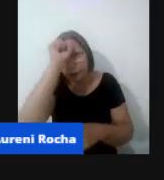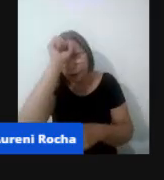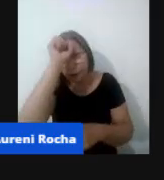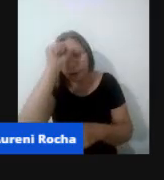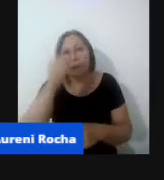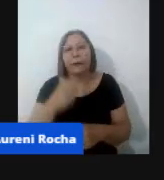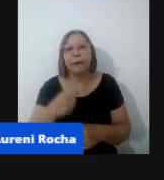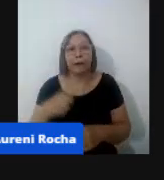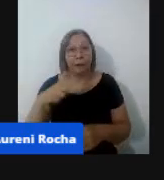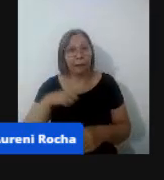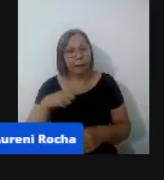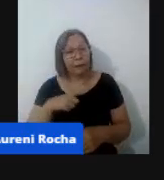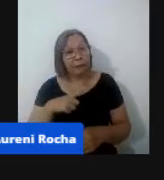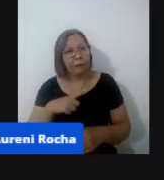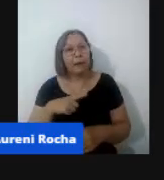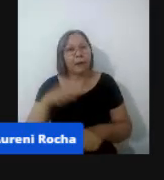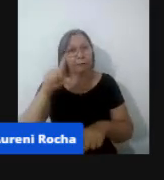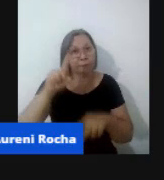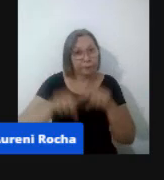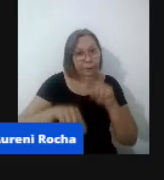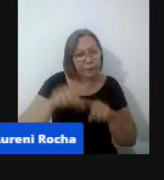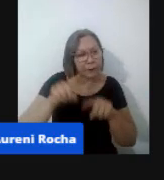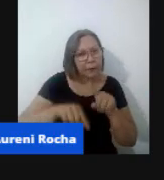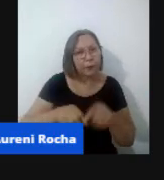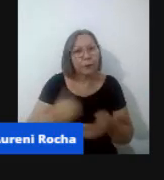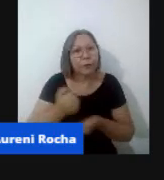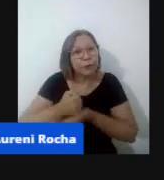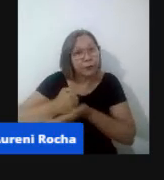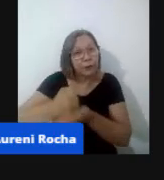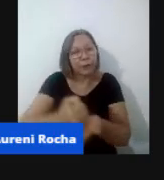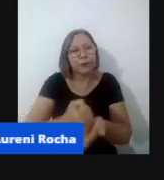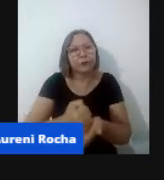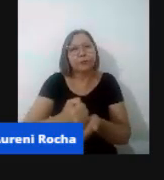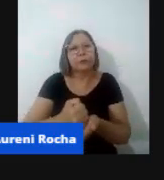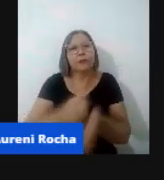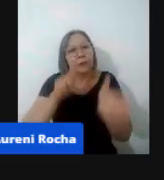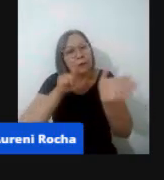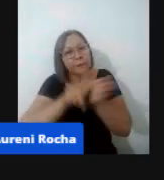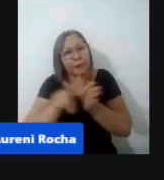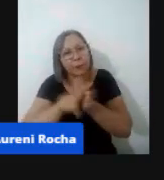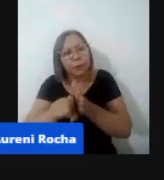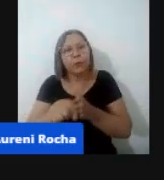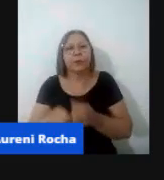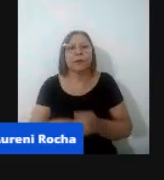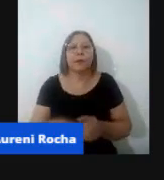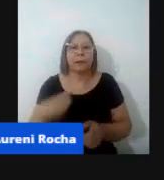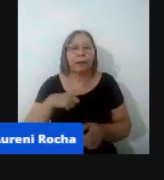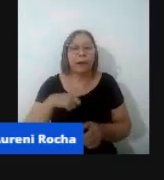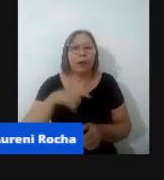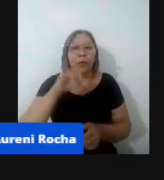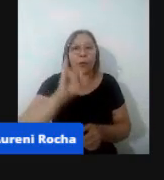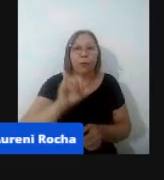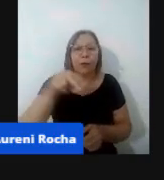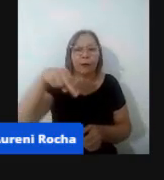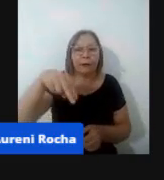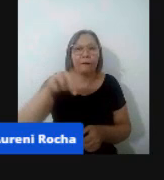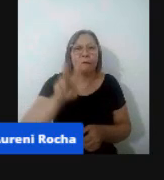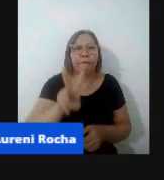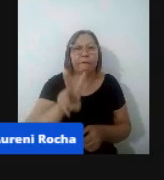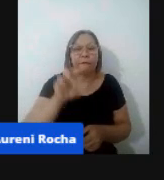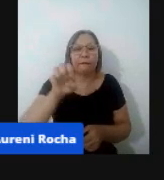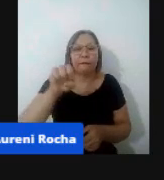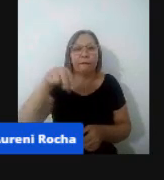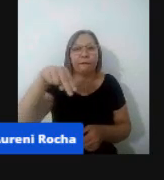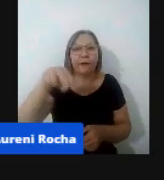auxiliam nesses questionamentos, né? Que é o inventário, o processo de sondagem e de